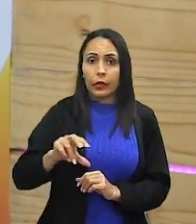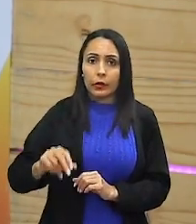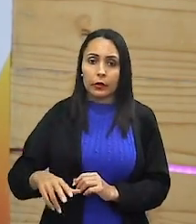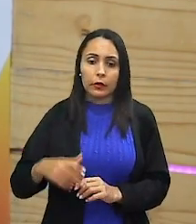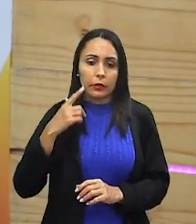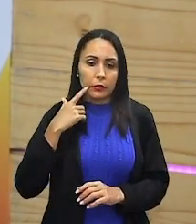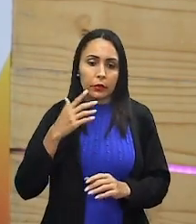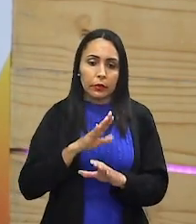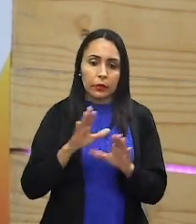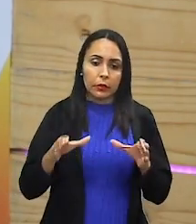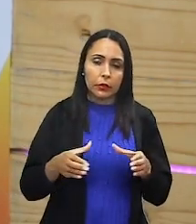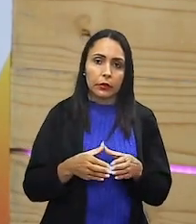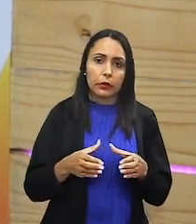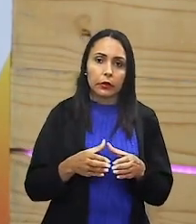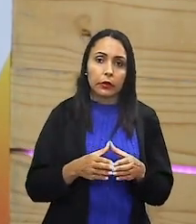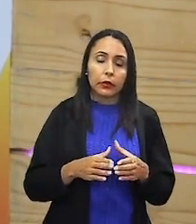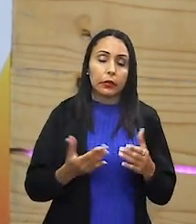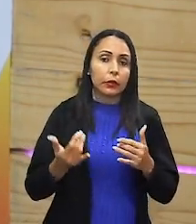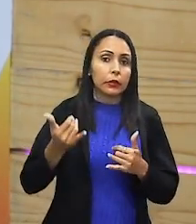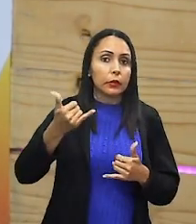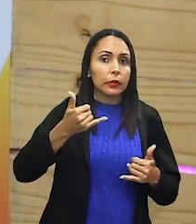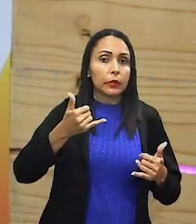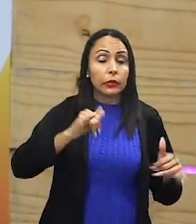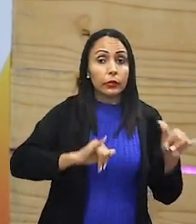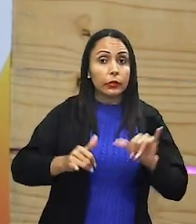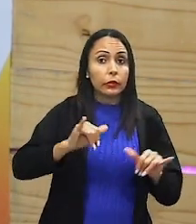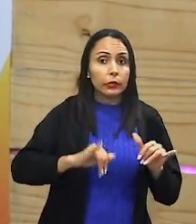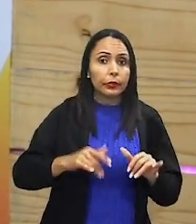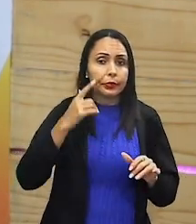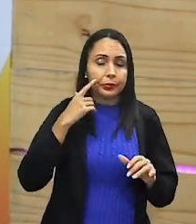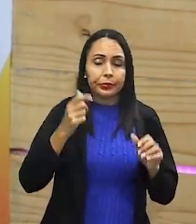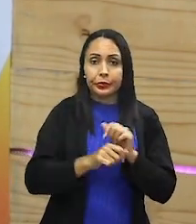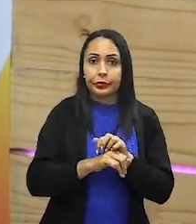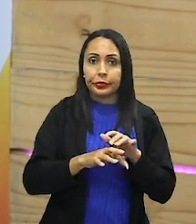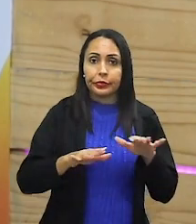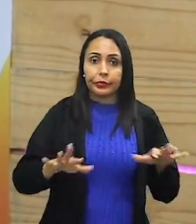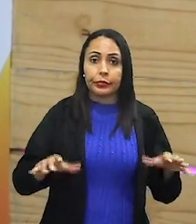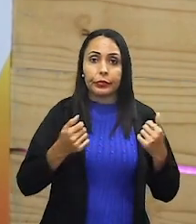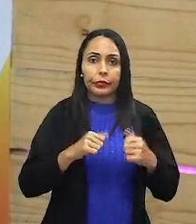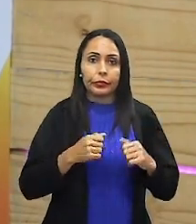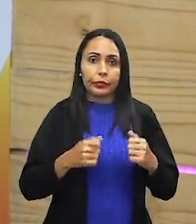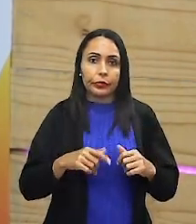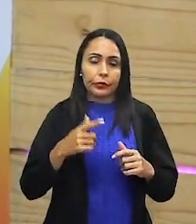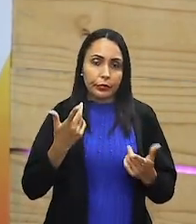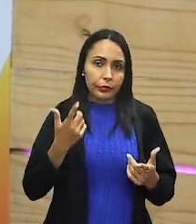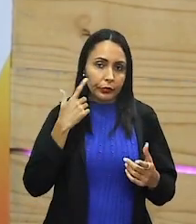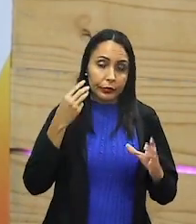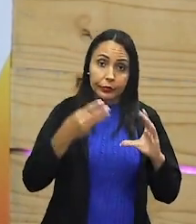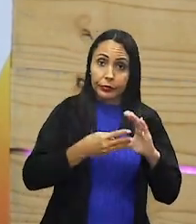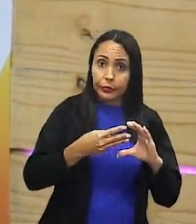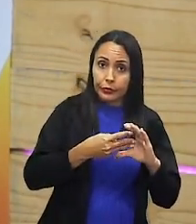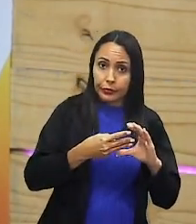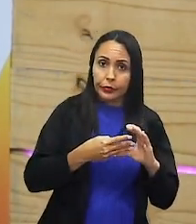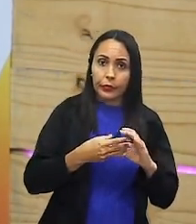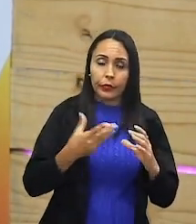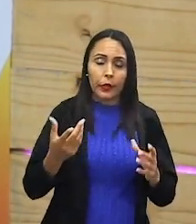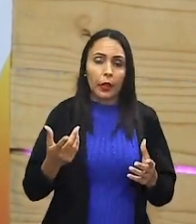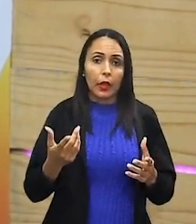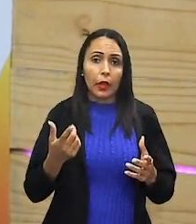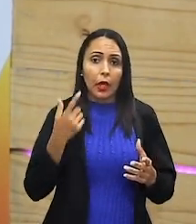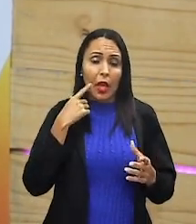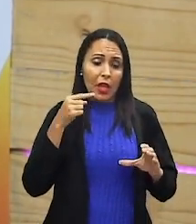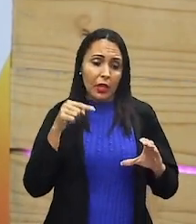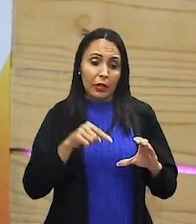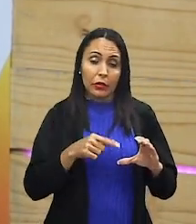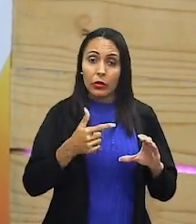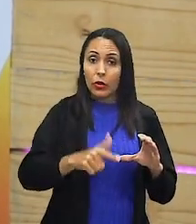uma composição bioquímica. E essa composição bioquímica, para ser montada, você vai precisar de um maquinário celular. O vírus não tem célula, então ele não